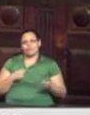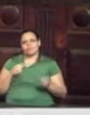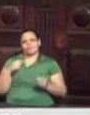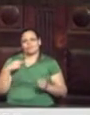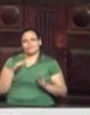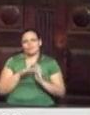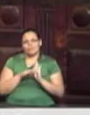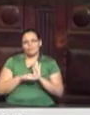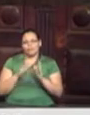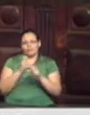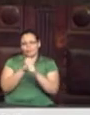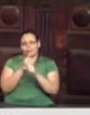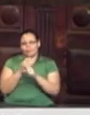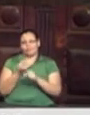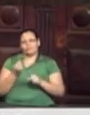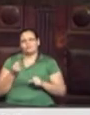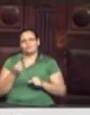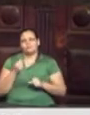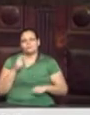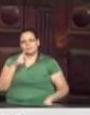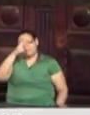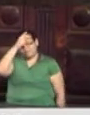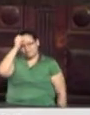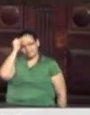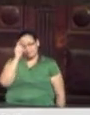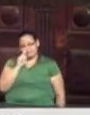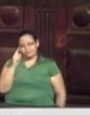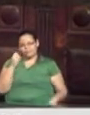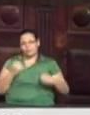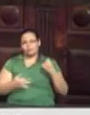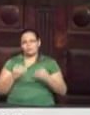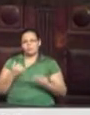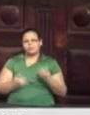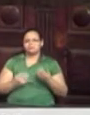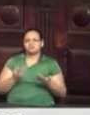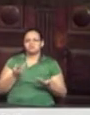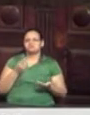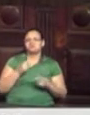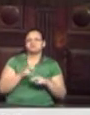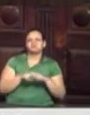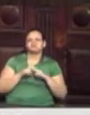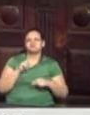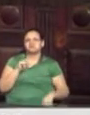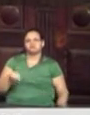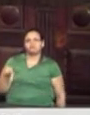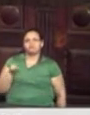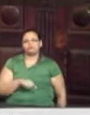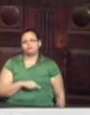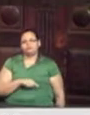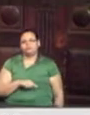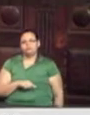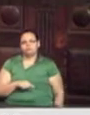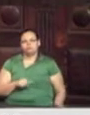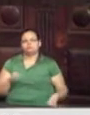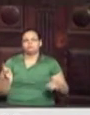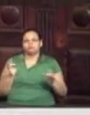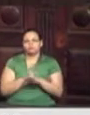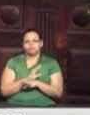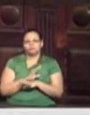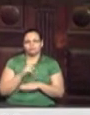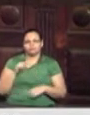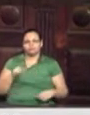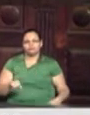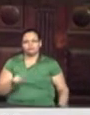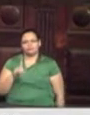se justificando, portanto, o veto. Isto posto, conclui a